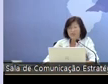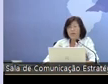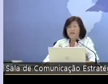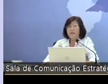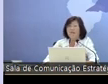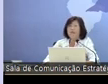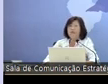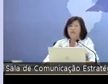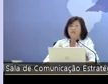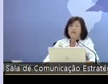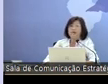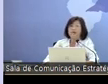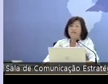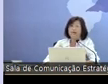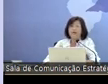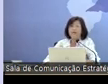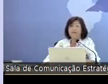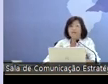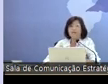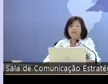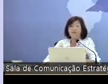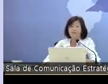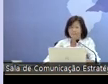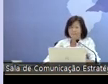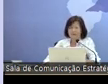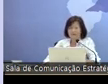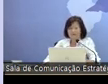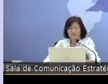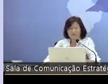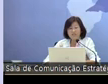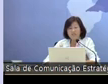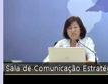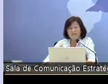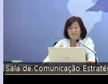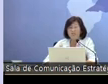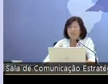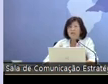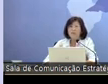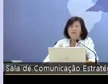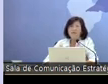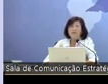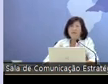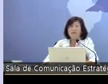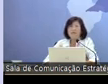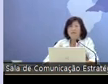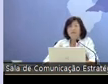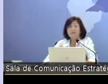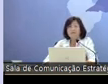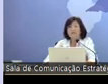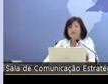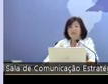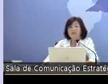gms atualizar em todos os dados do parto no sinan nas fichas de gestante porque